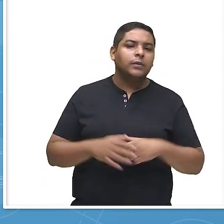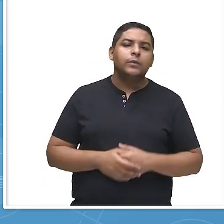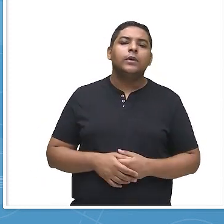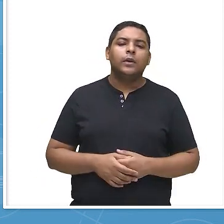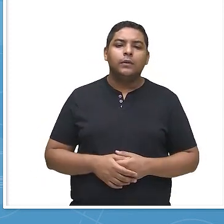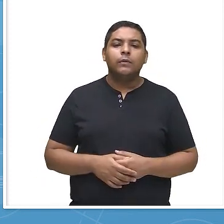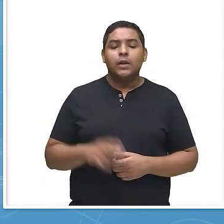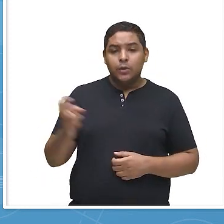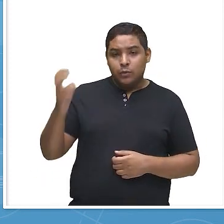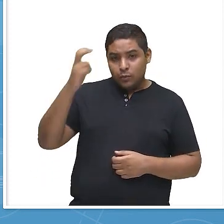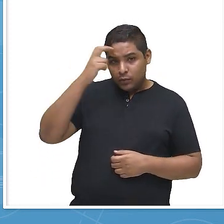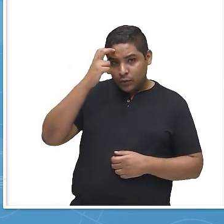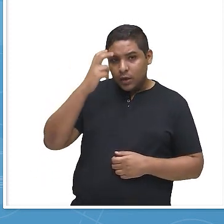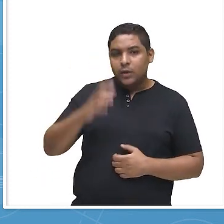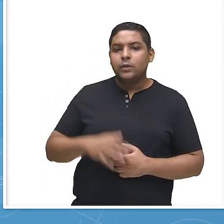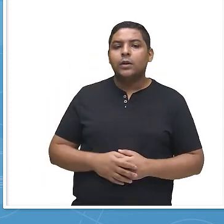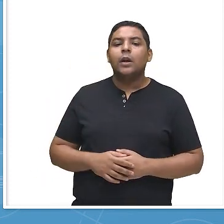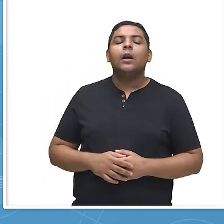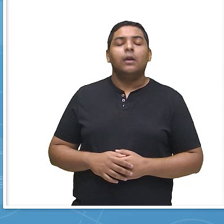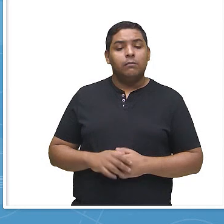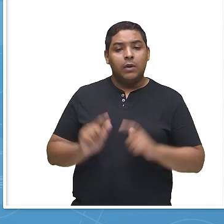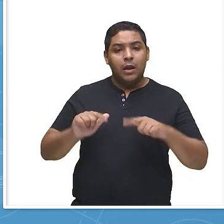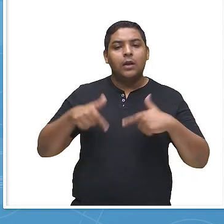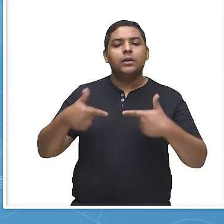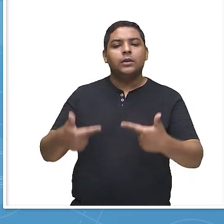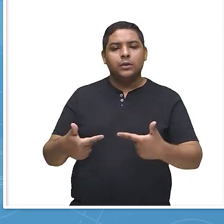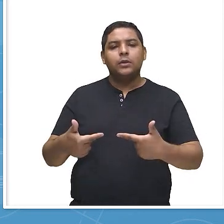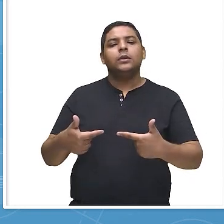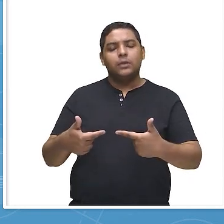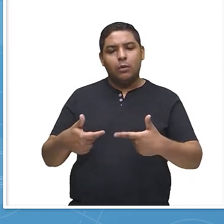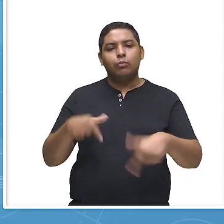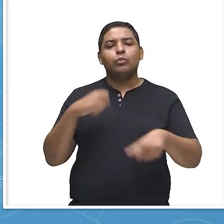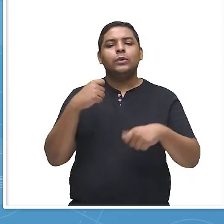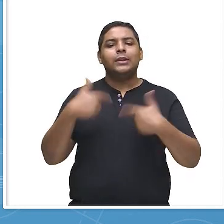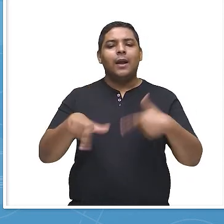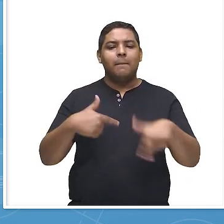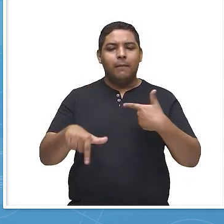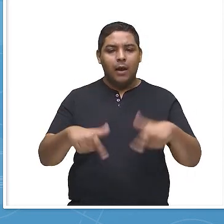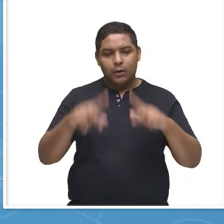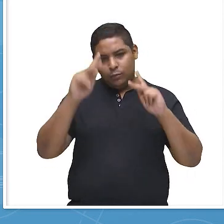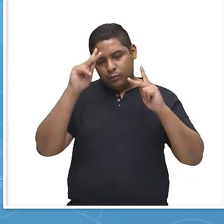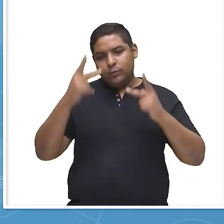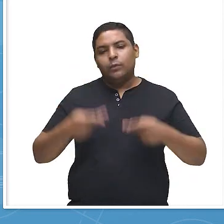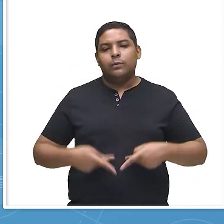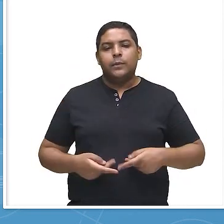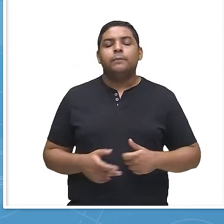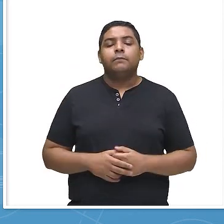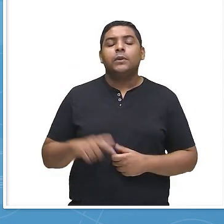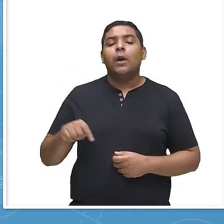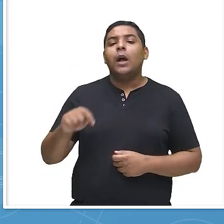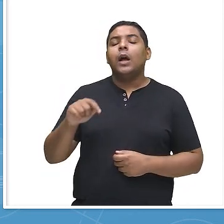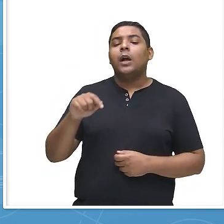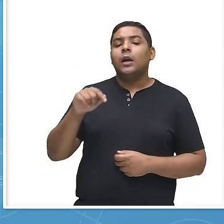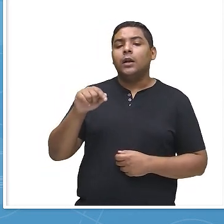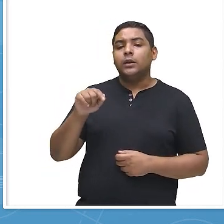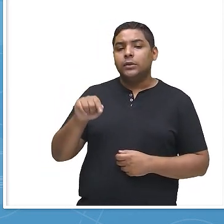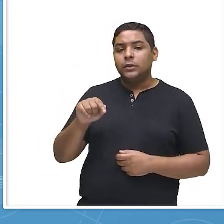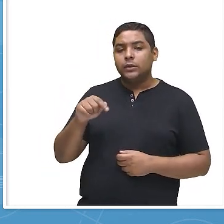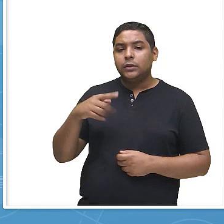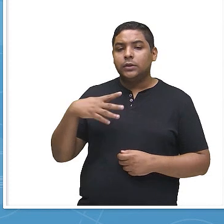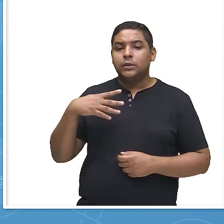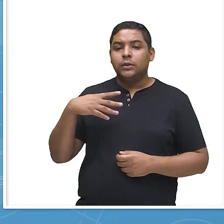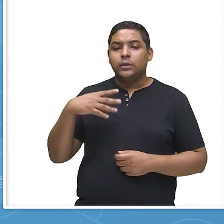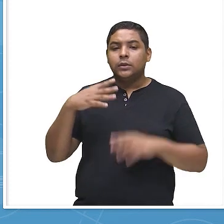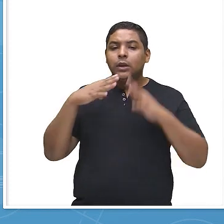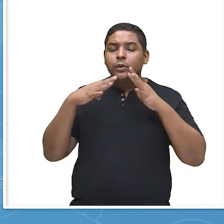paisagens culturais se dá pela ação da atividade humana. Então, a natureza, o vento,